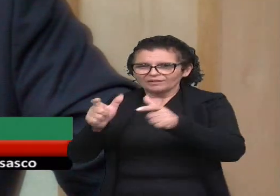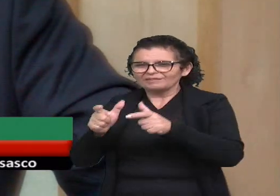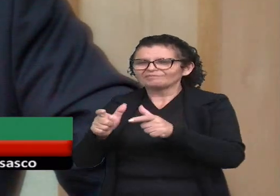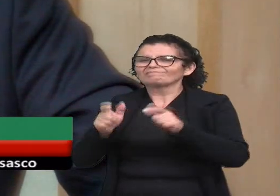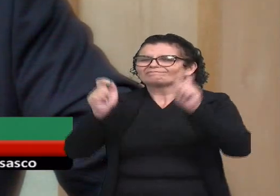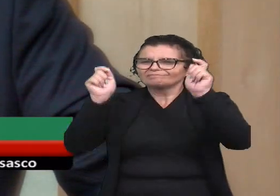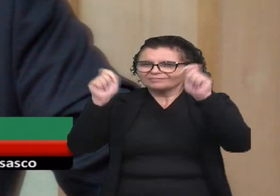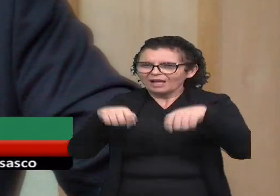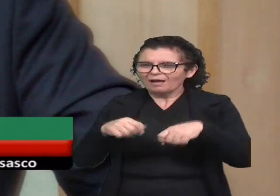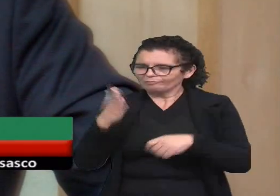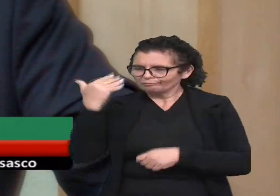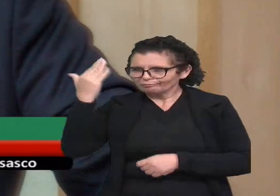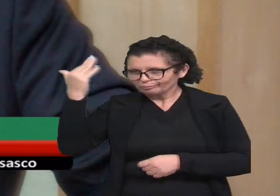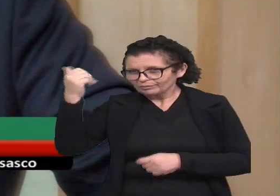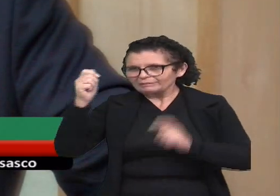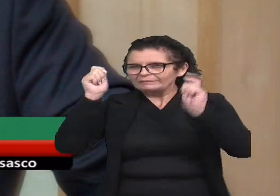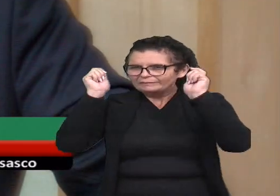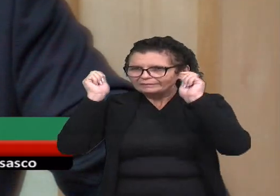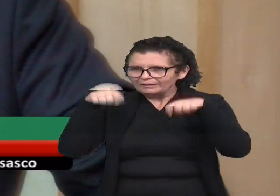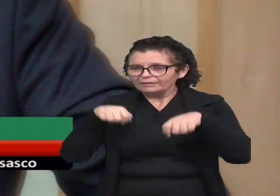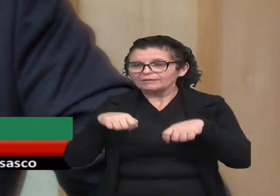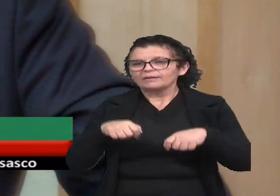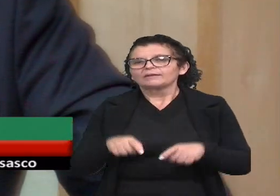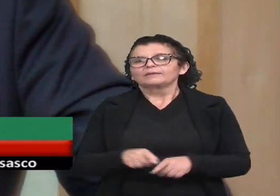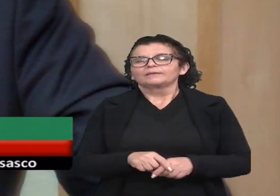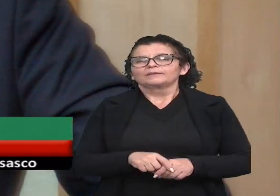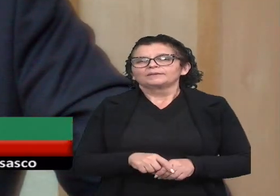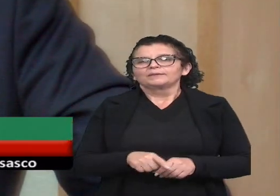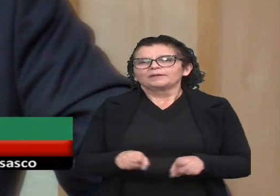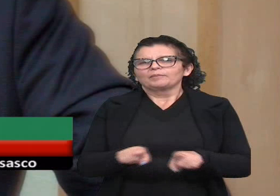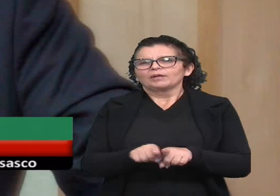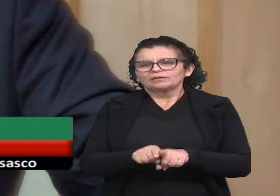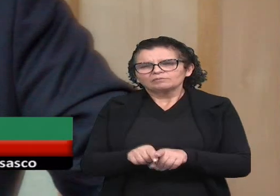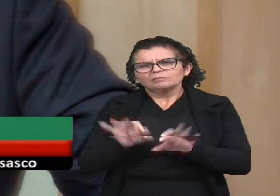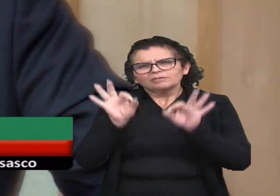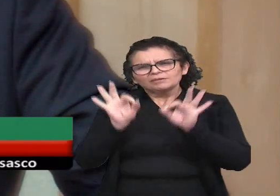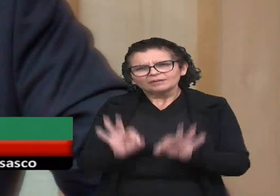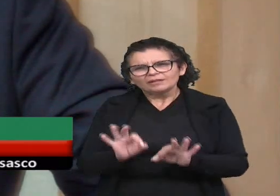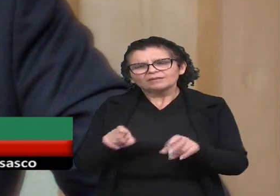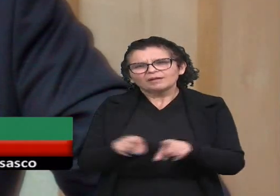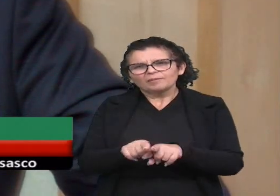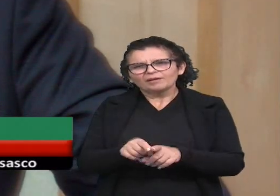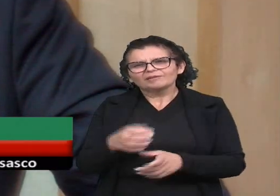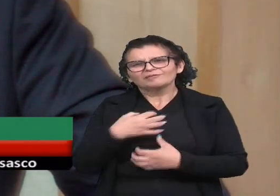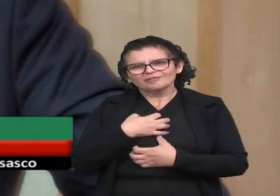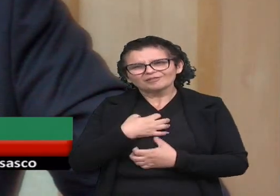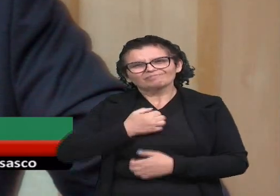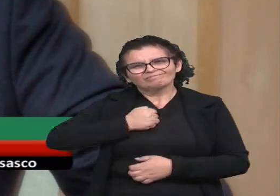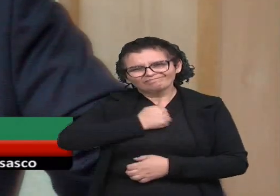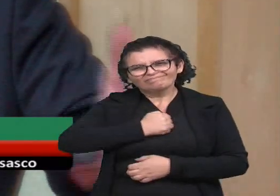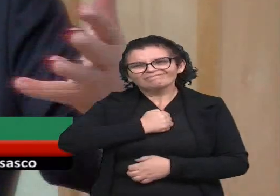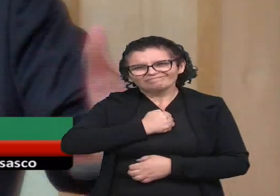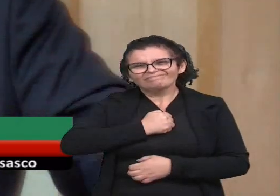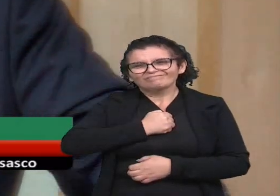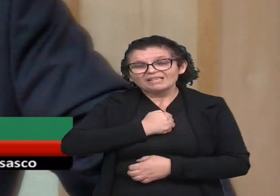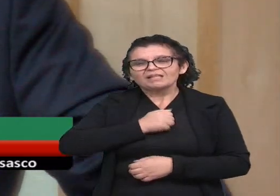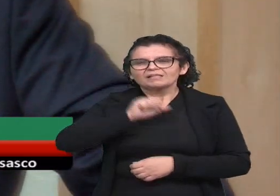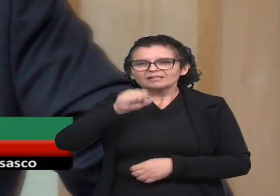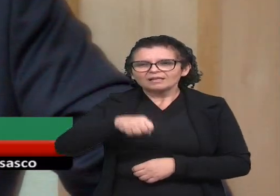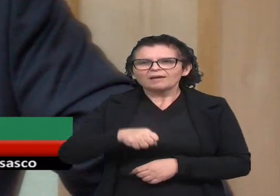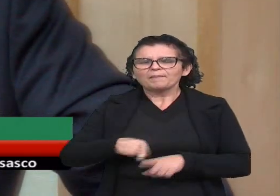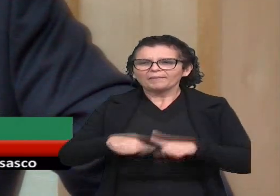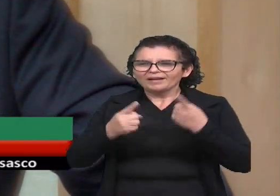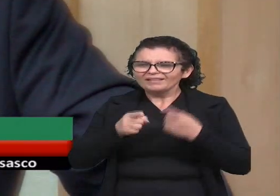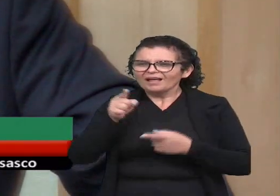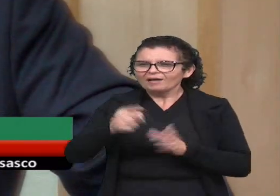estar conduzindo os trabalhos com maestria e, com certeza, a gente vai sentir saudade, mas, com certeza, também você